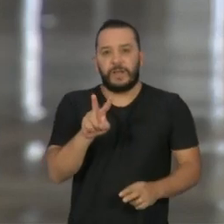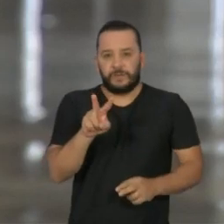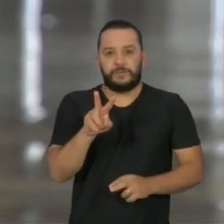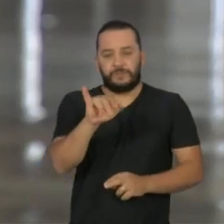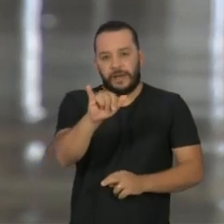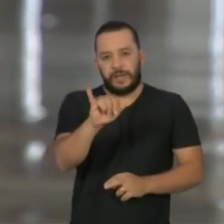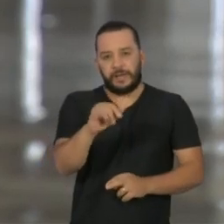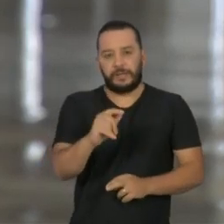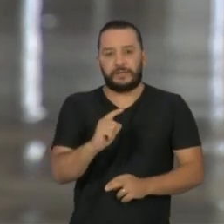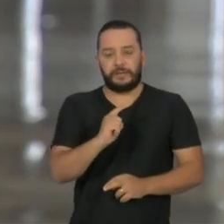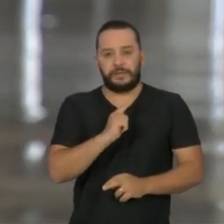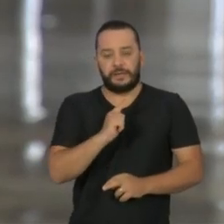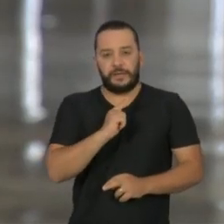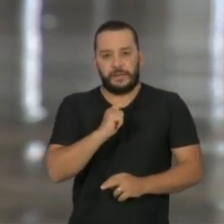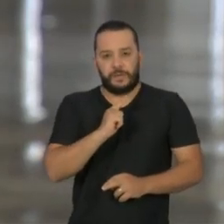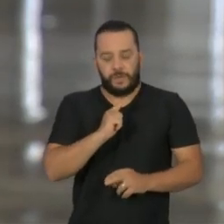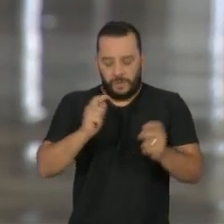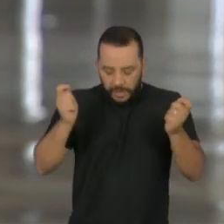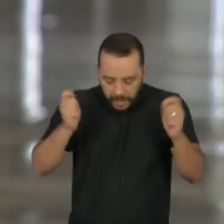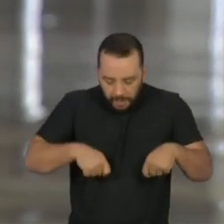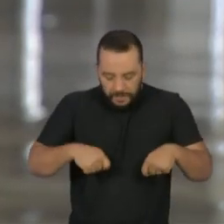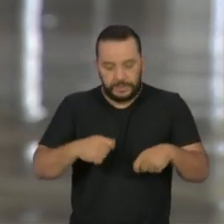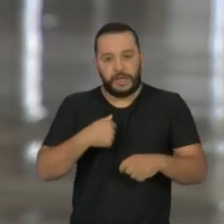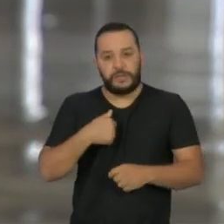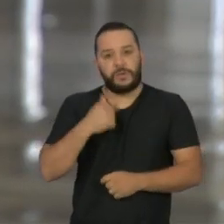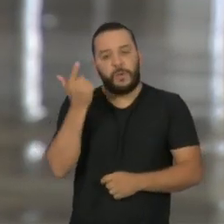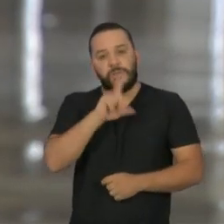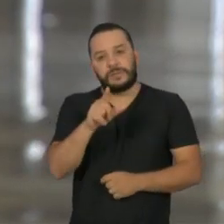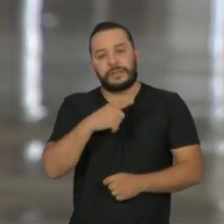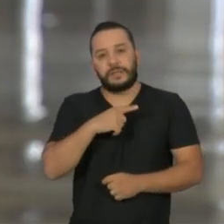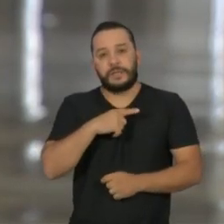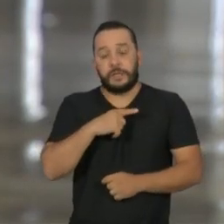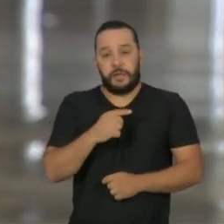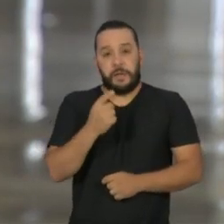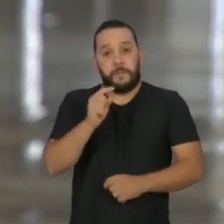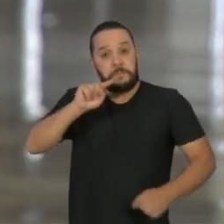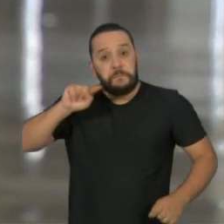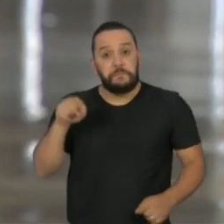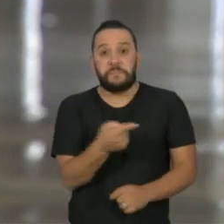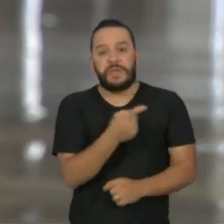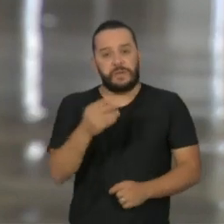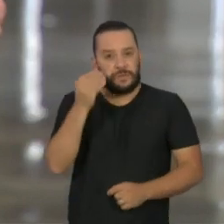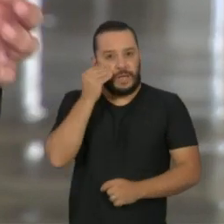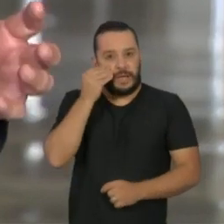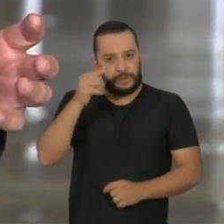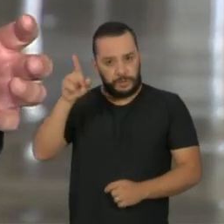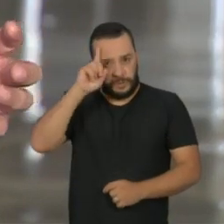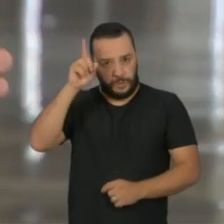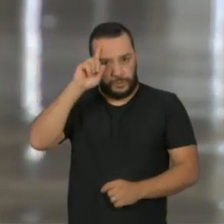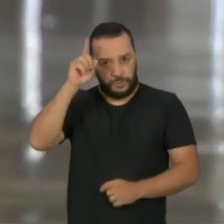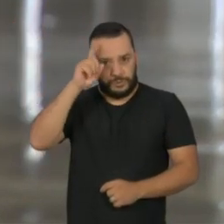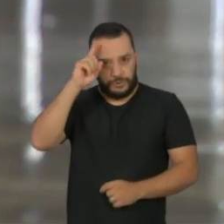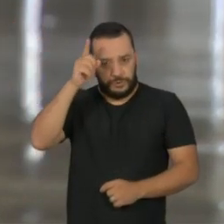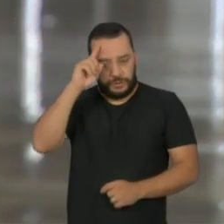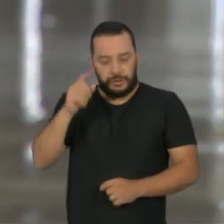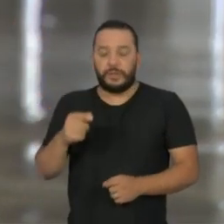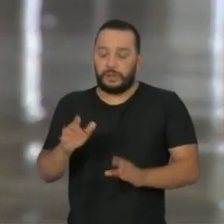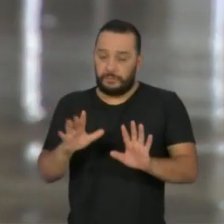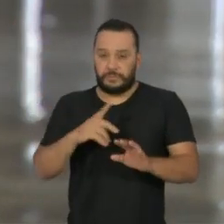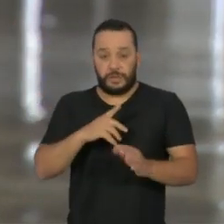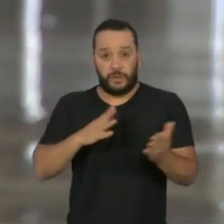terá capacidade de fazer até 1.000 testes por dia. Então, agora, para o estado de São Paulo, temos o Adolfo